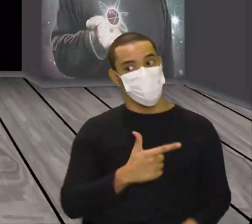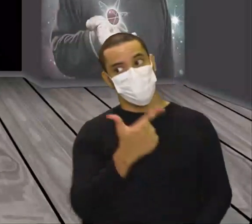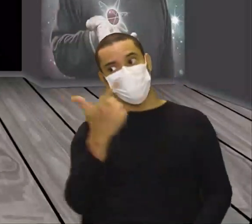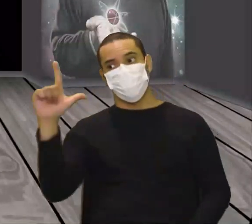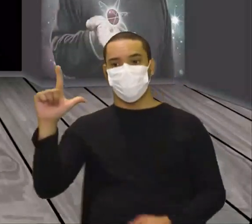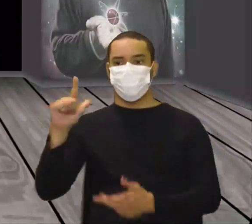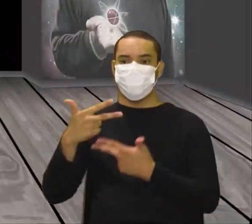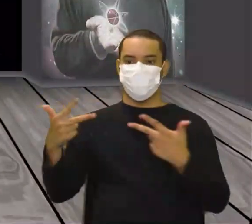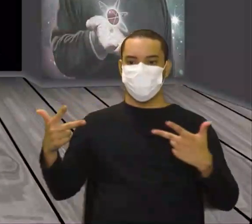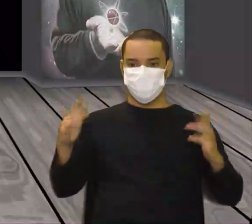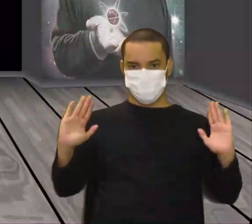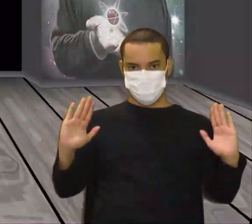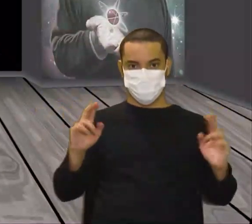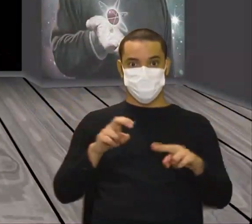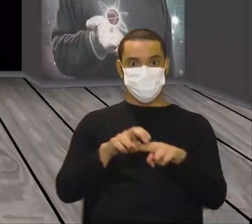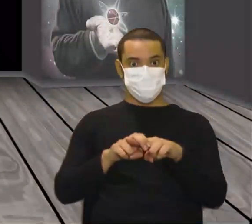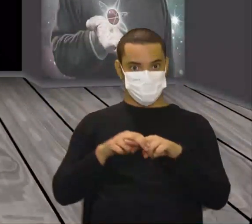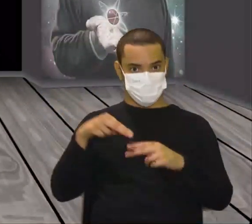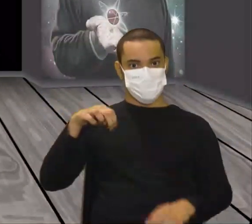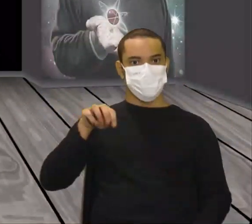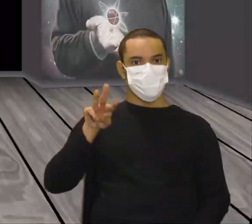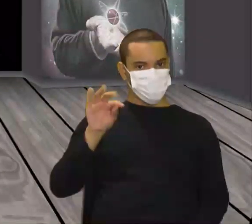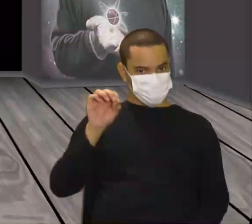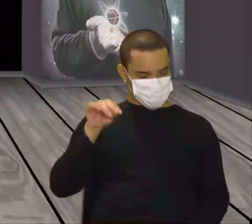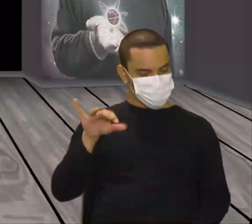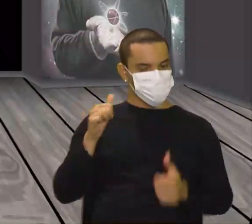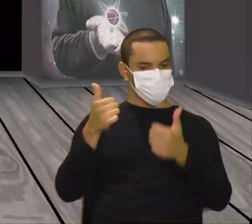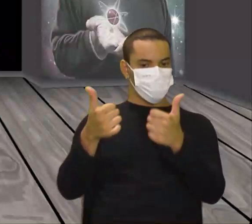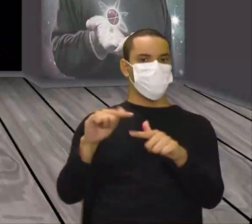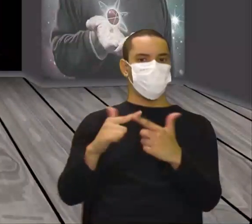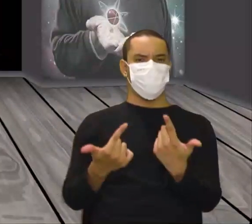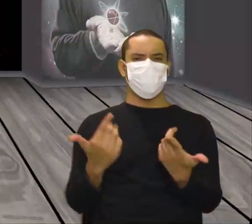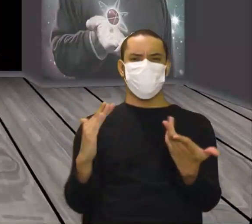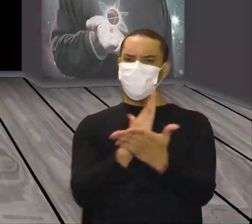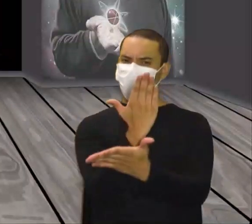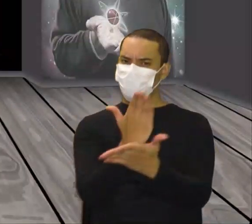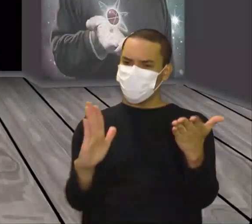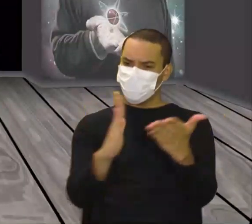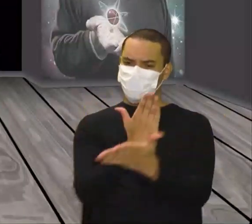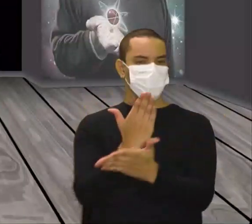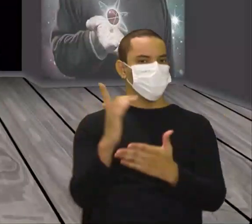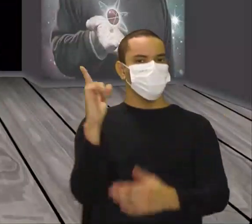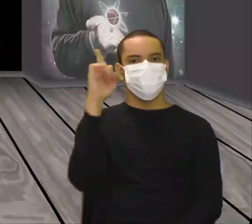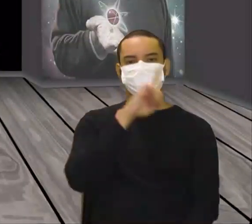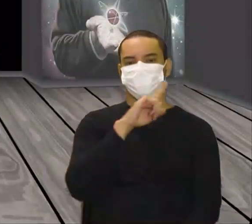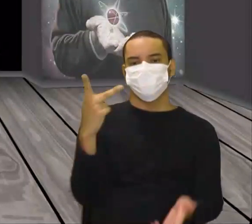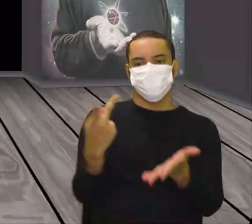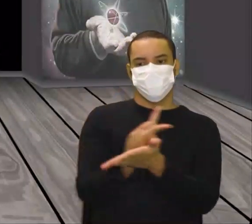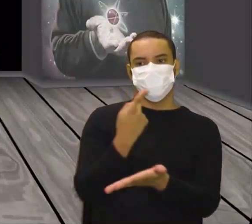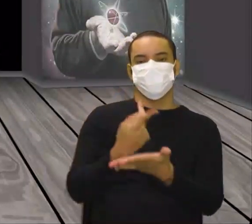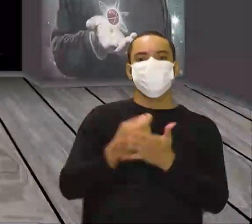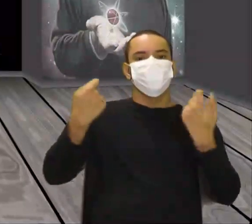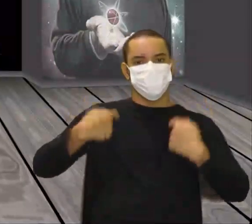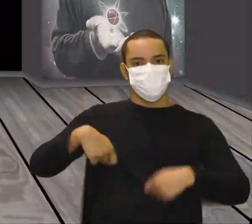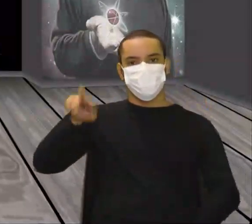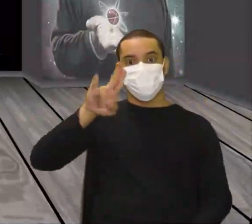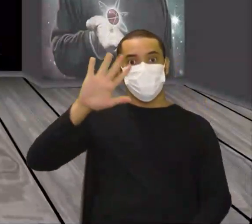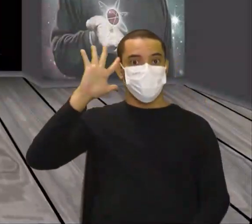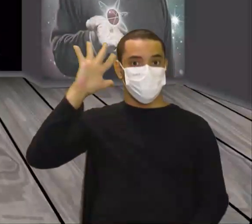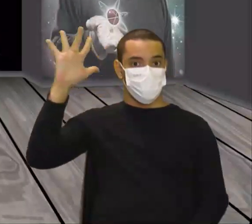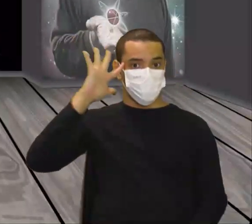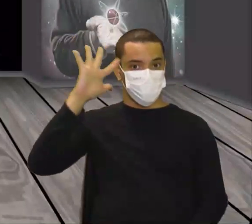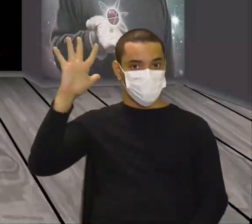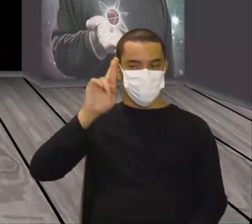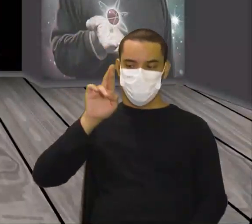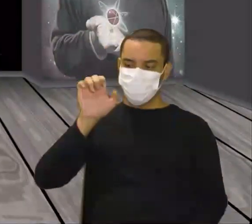situação, entendeu? Então, Newton, ela serve, mas para algumas situações vai dar erro. Aí tem que usar a teoria da relatividade